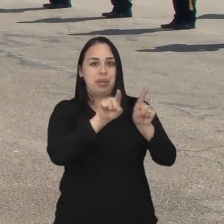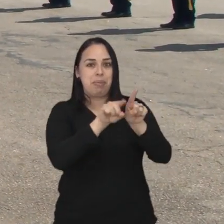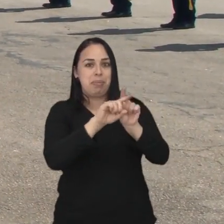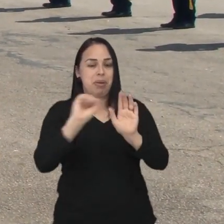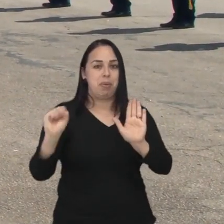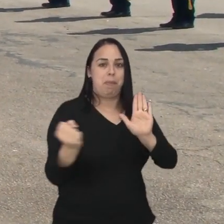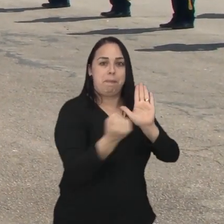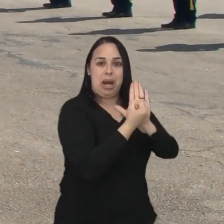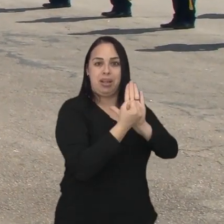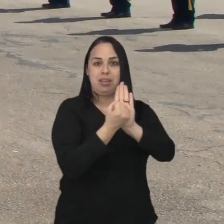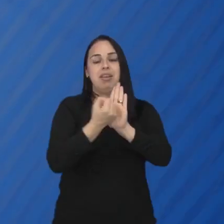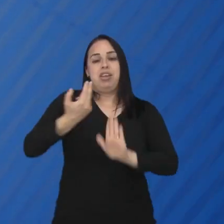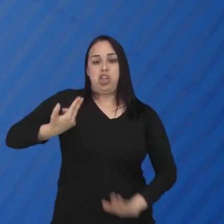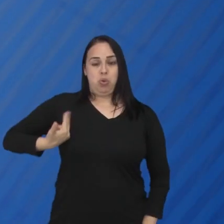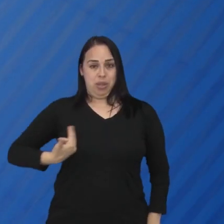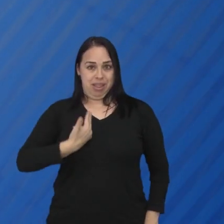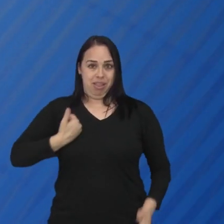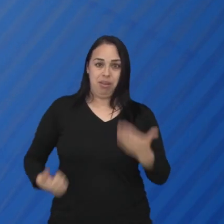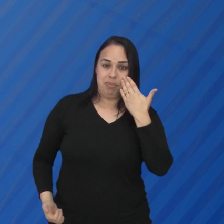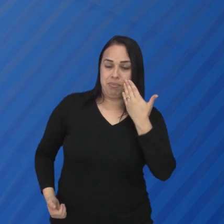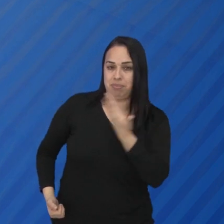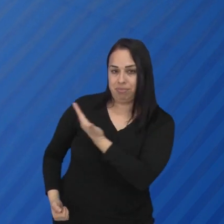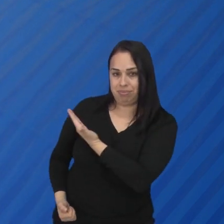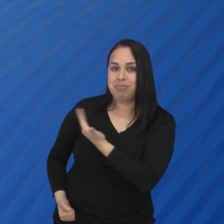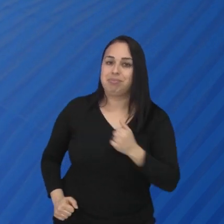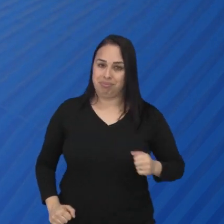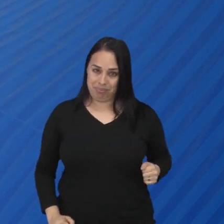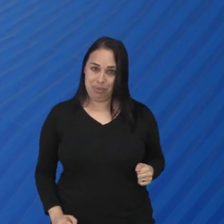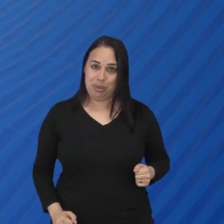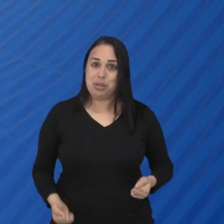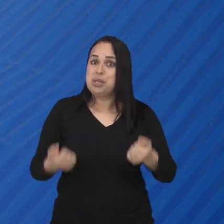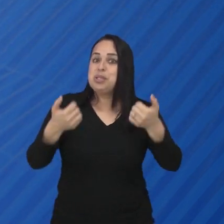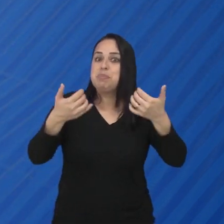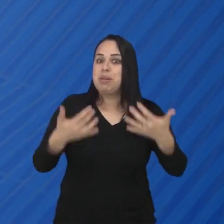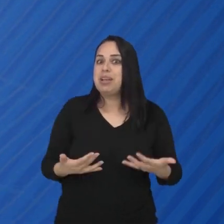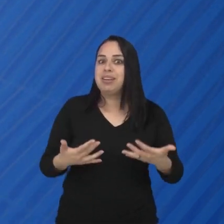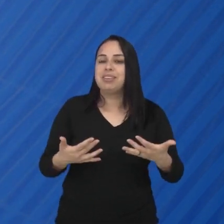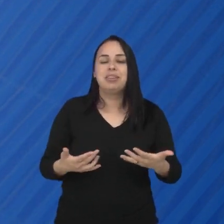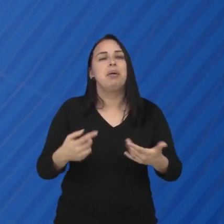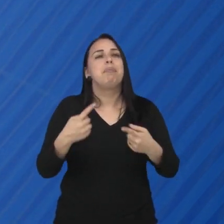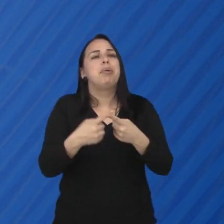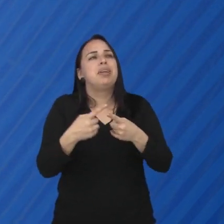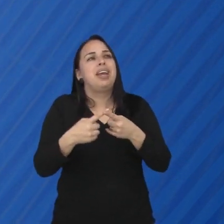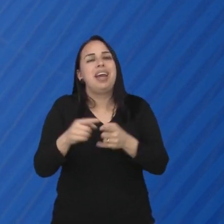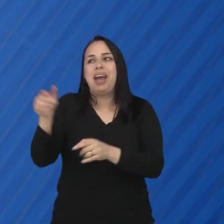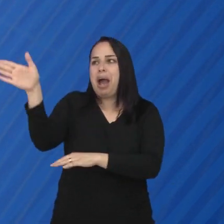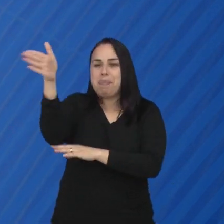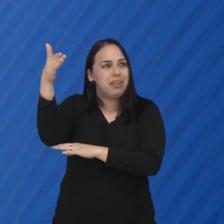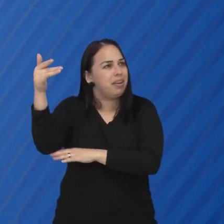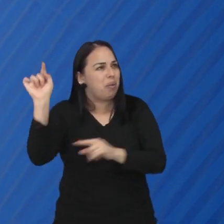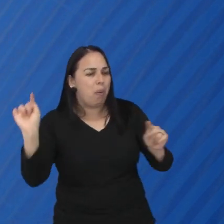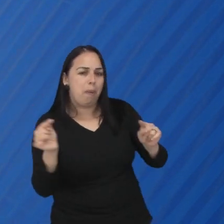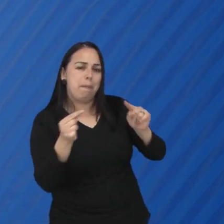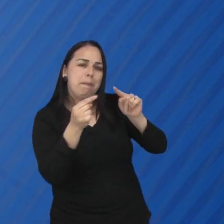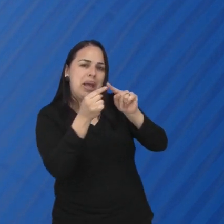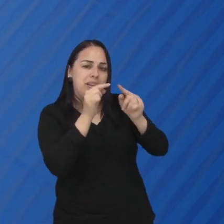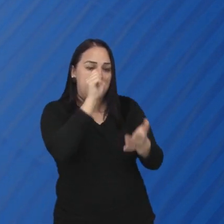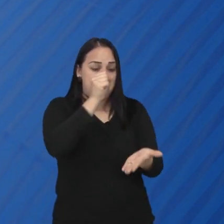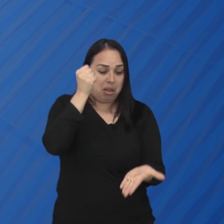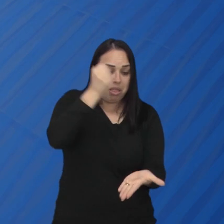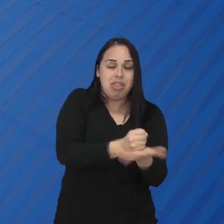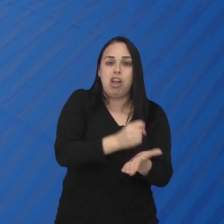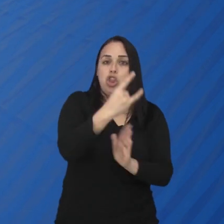o selo e o brasão. As cores e o formato do selo deixam claro de onde vem a inspiração. Ele é usado na autenticação